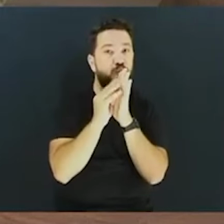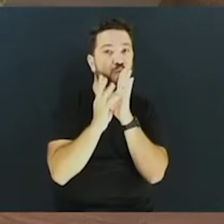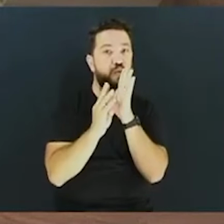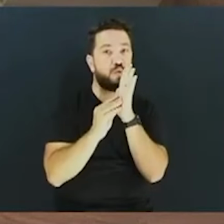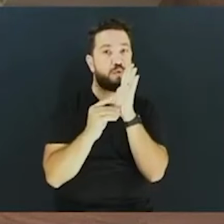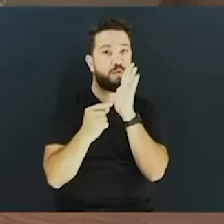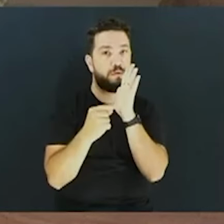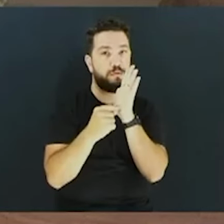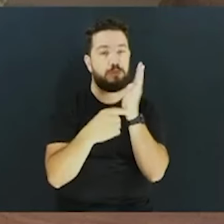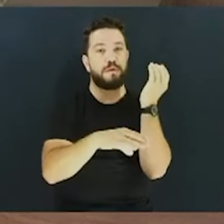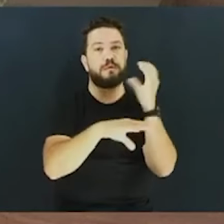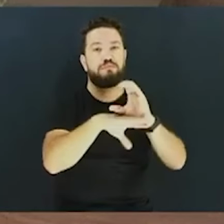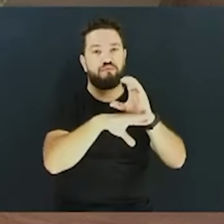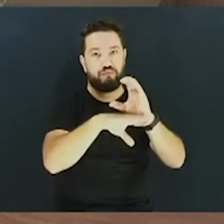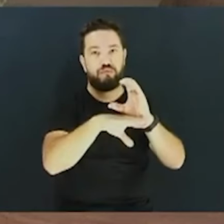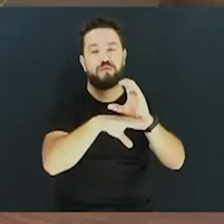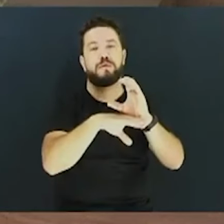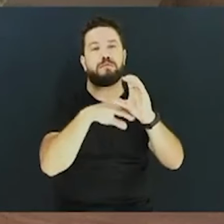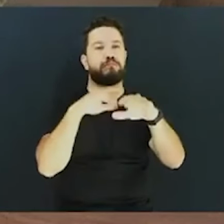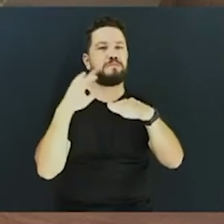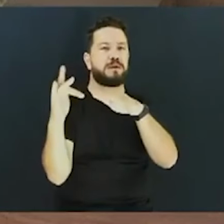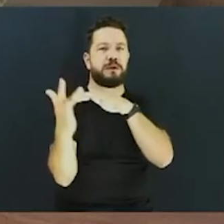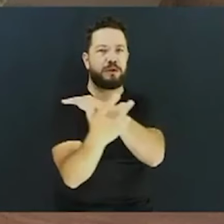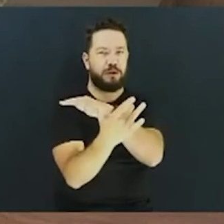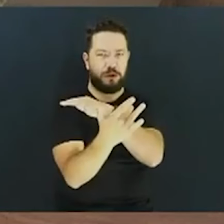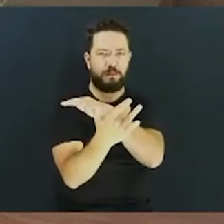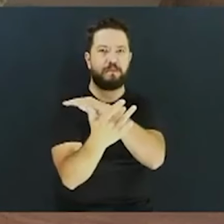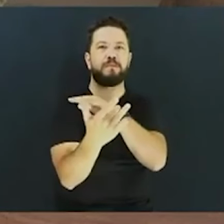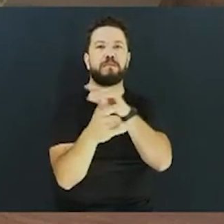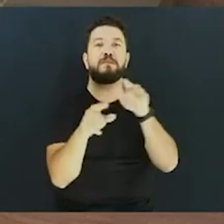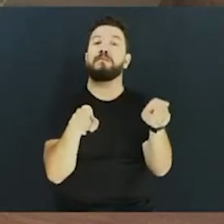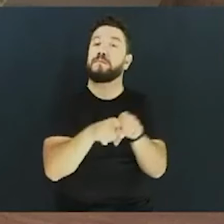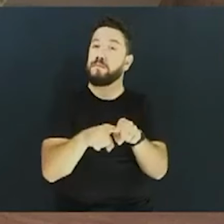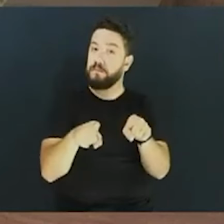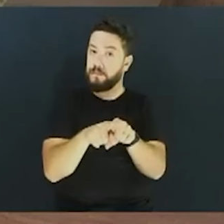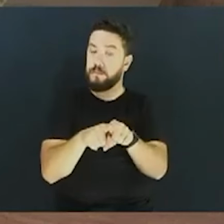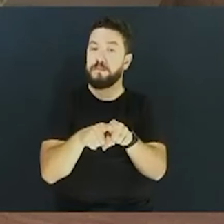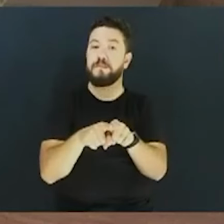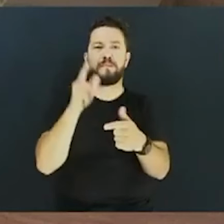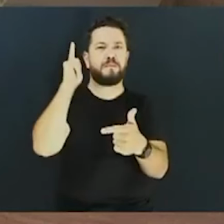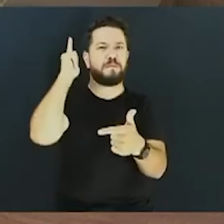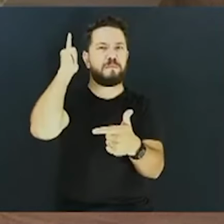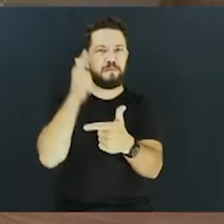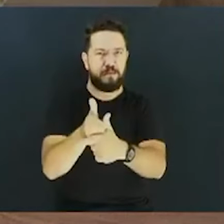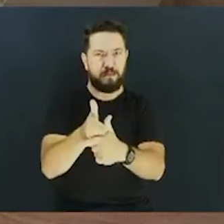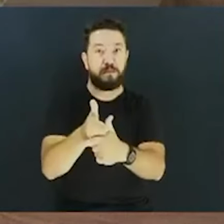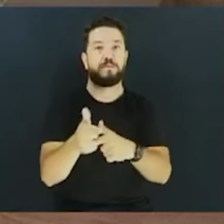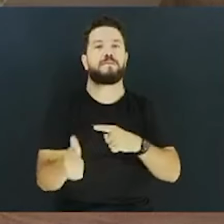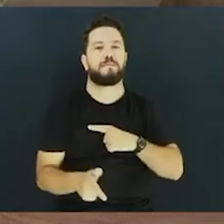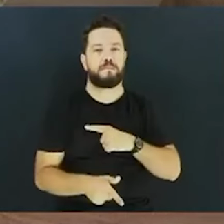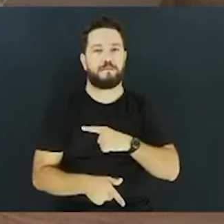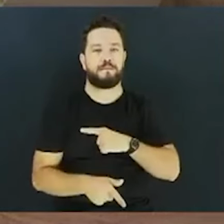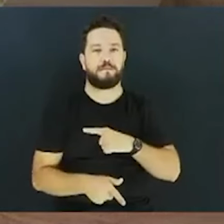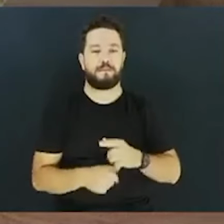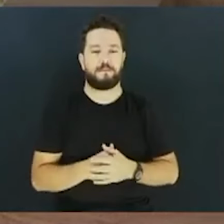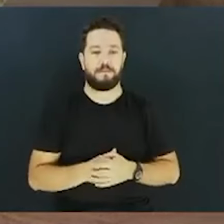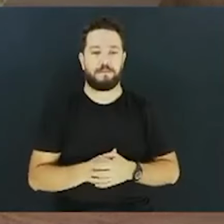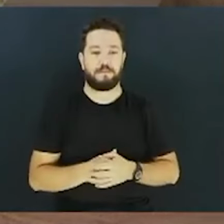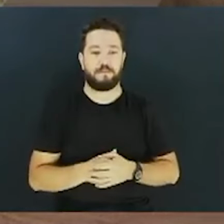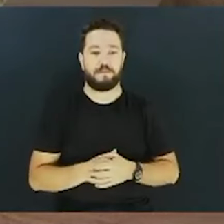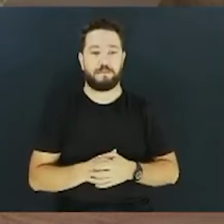público, bem como estabelece sanções para o descumprimento da lei. Então, esta é